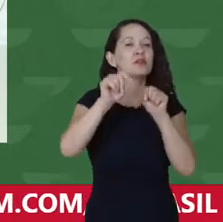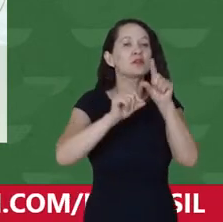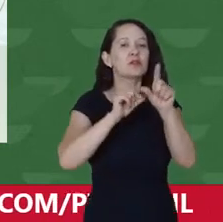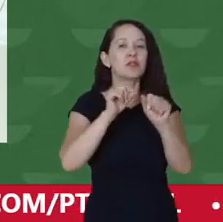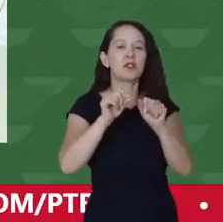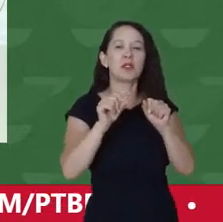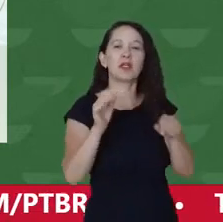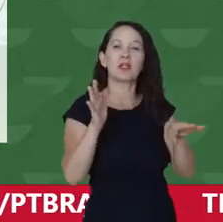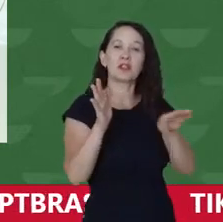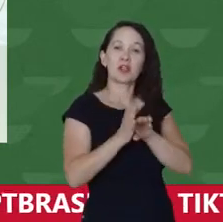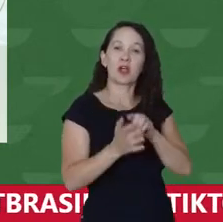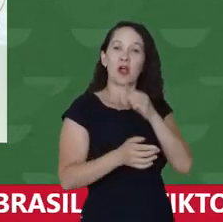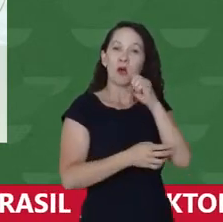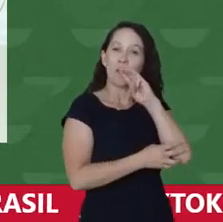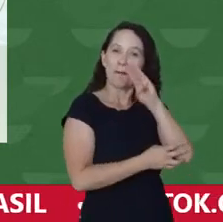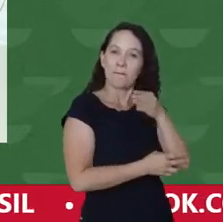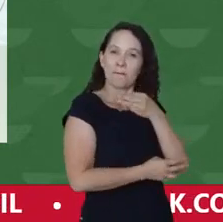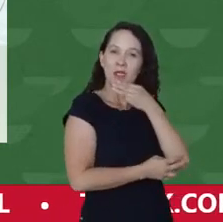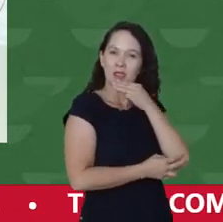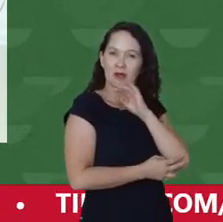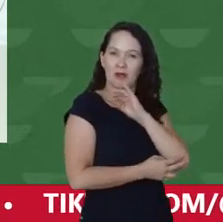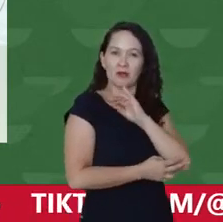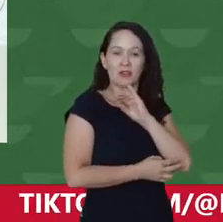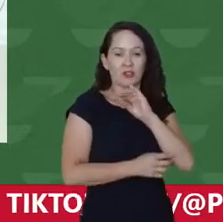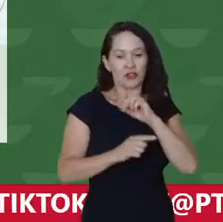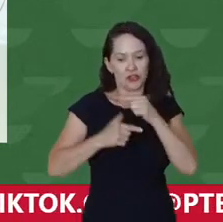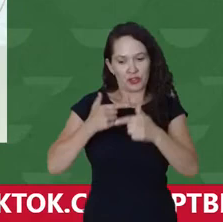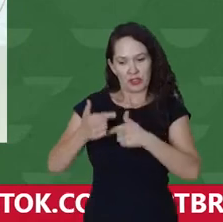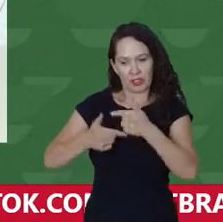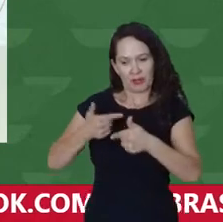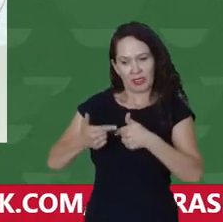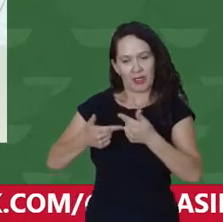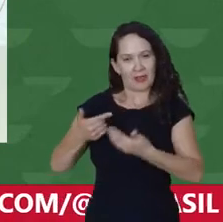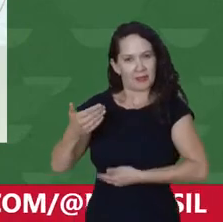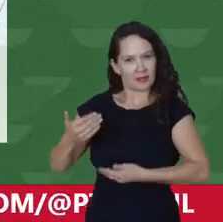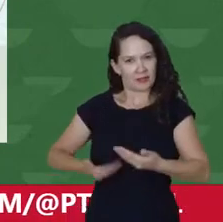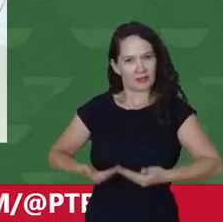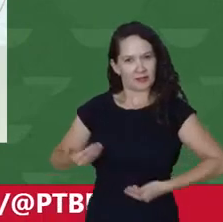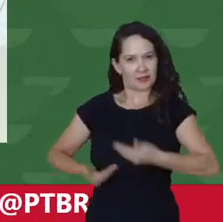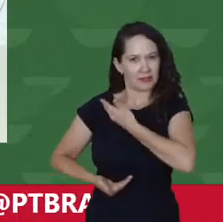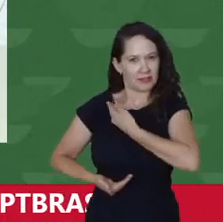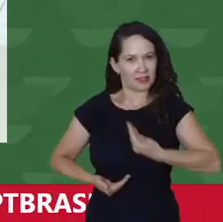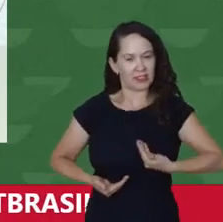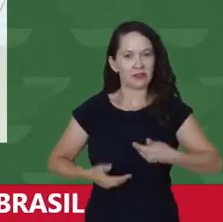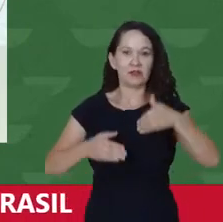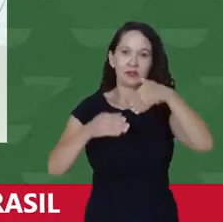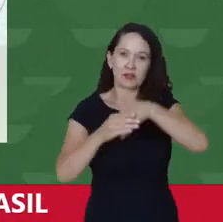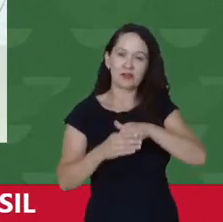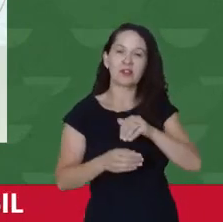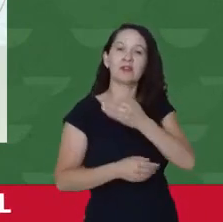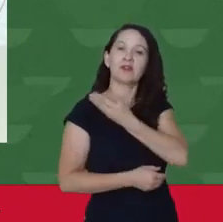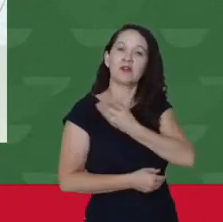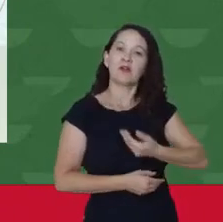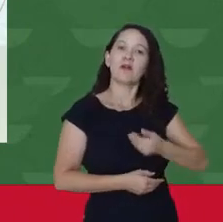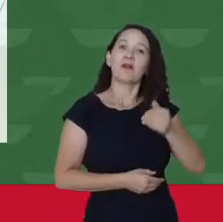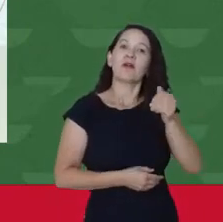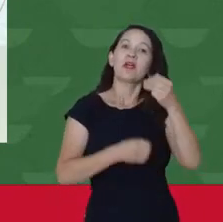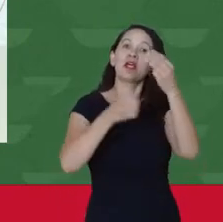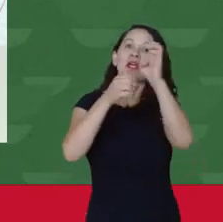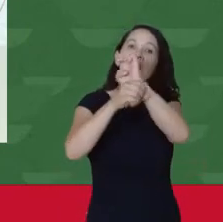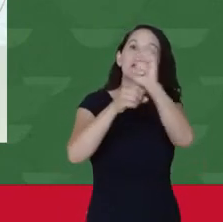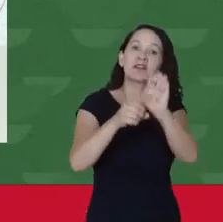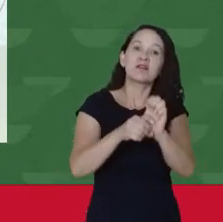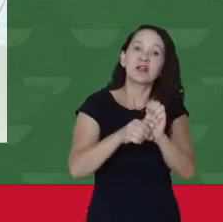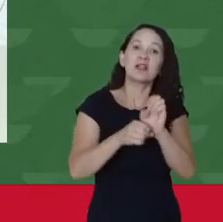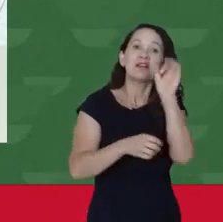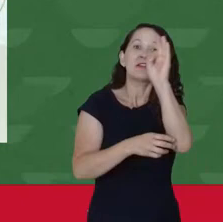podem chegar a 1 milhão de servidores das prefeituras do país, nos governos estaduais e no governo federal, sem concurso